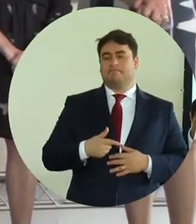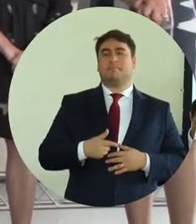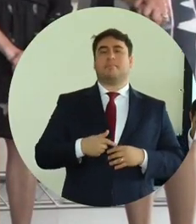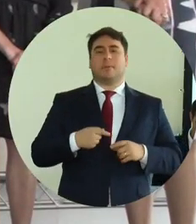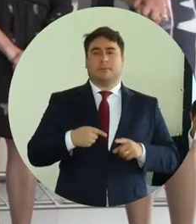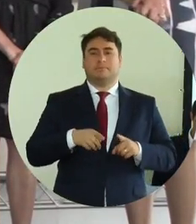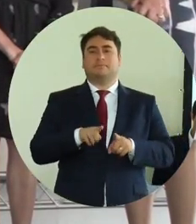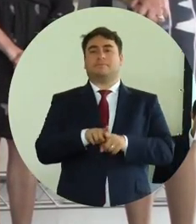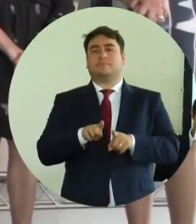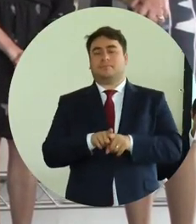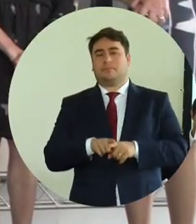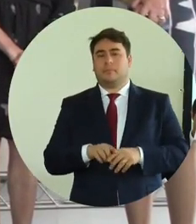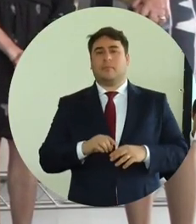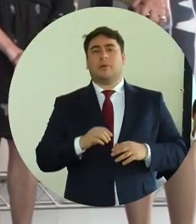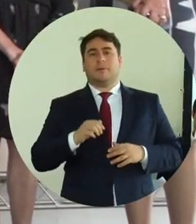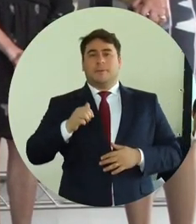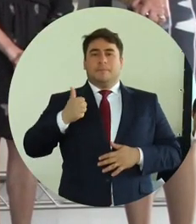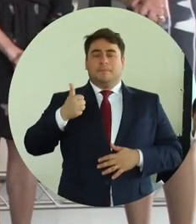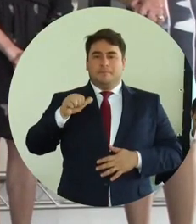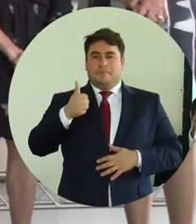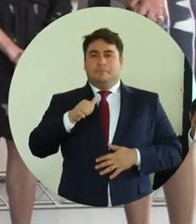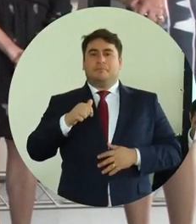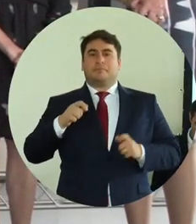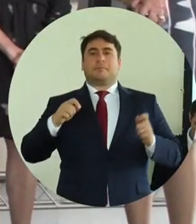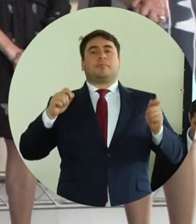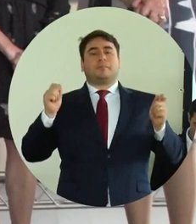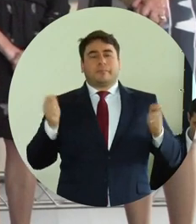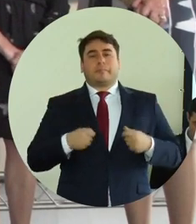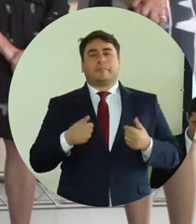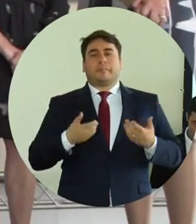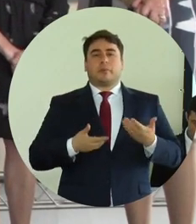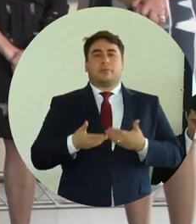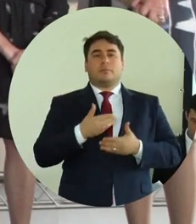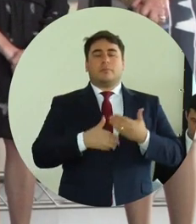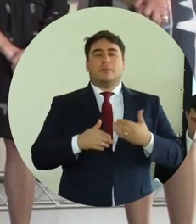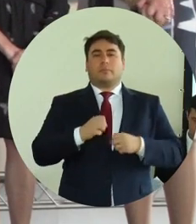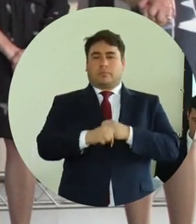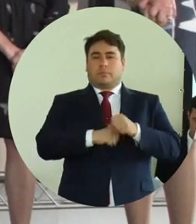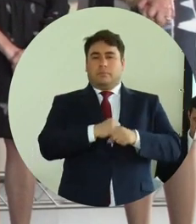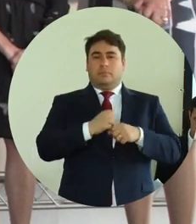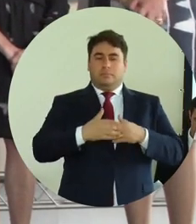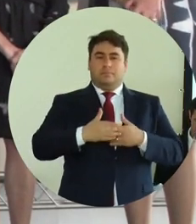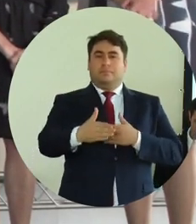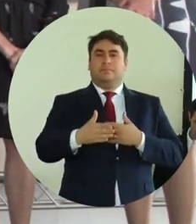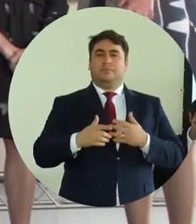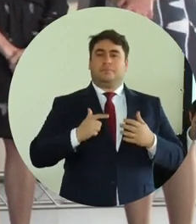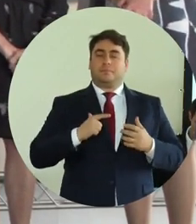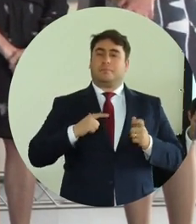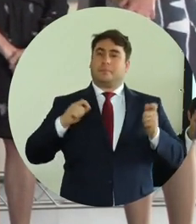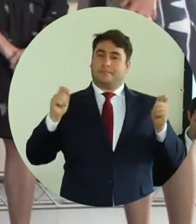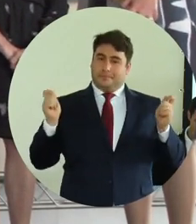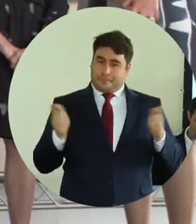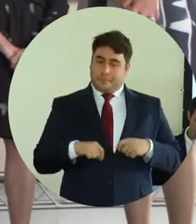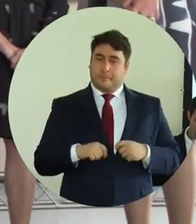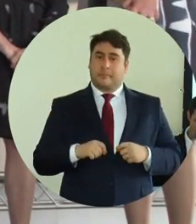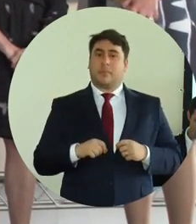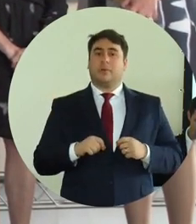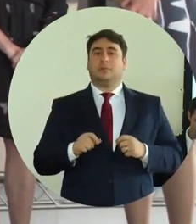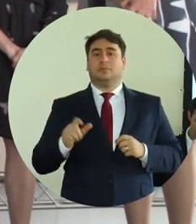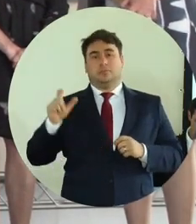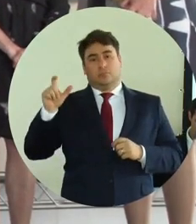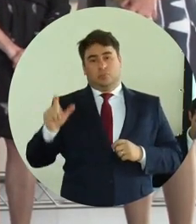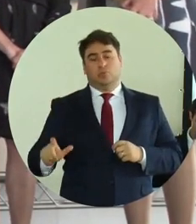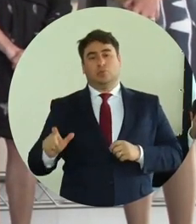também a avaliação que vai entrar em operação o ano que vem, sob uma outra forma, que é um